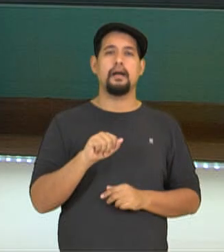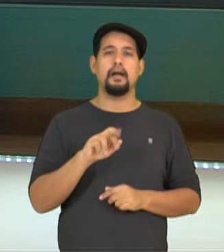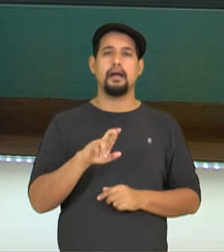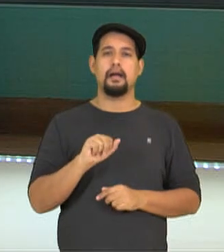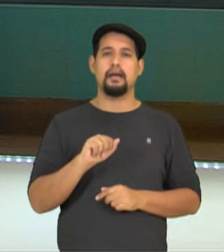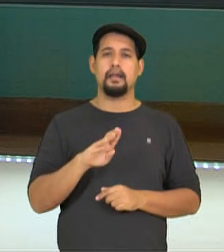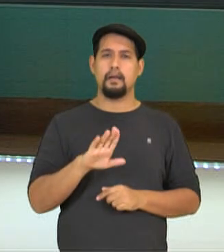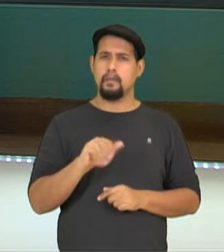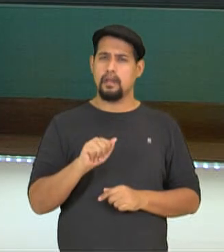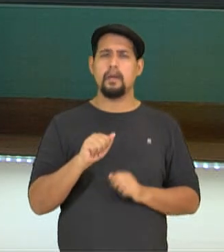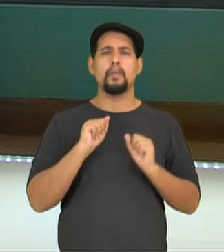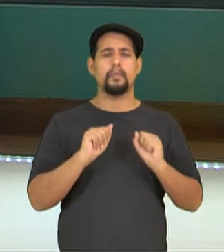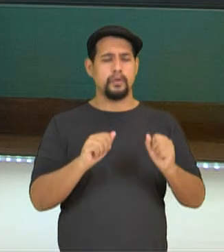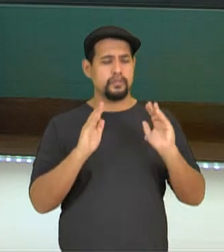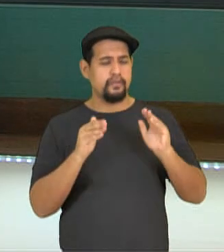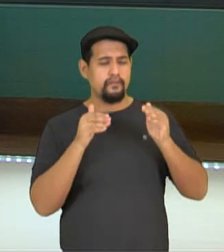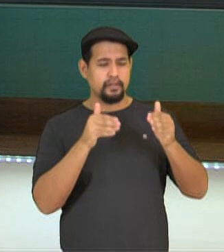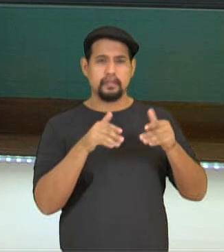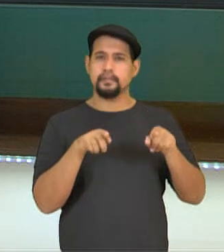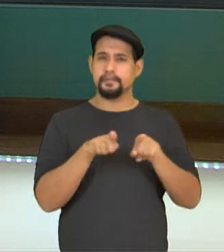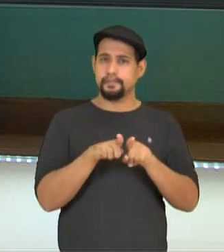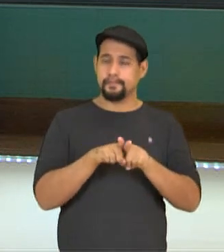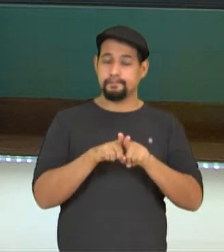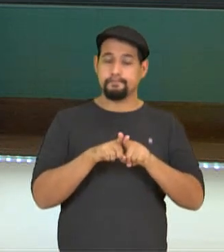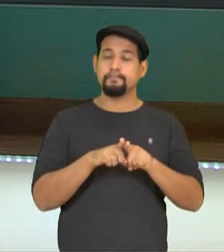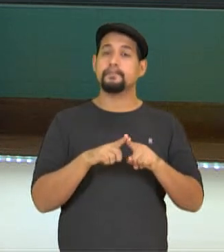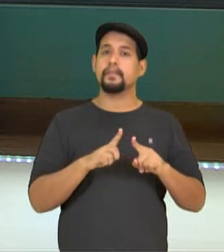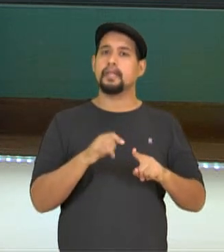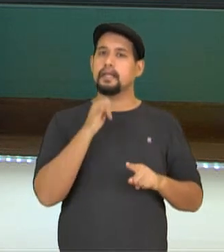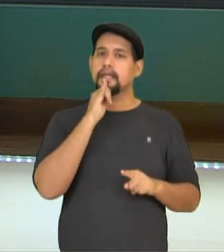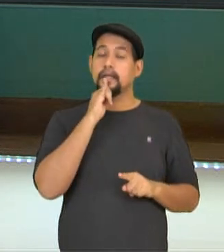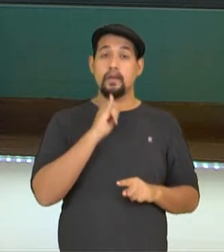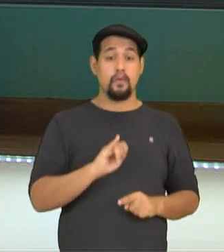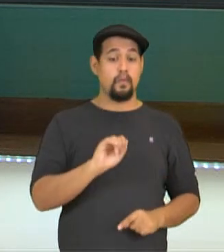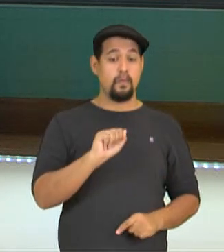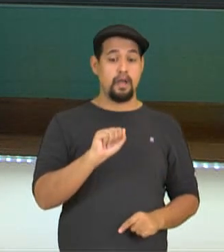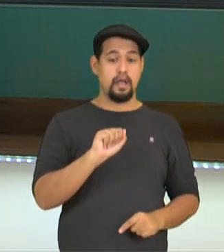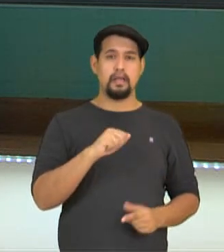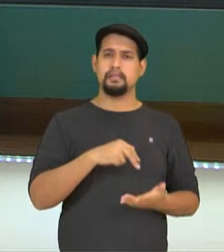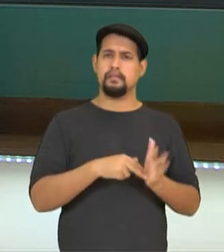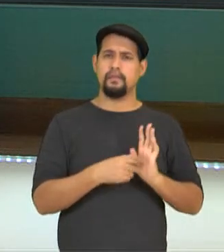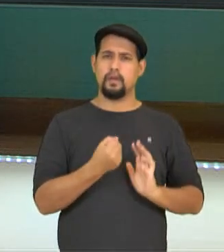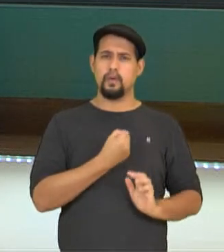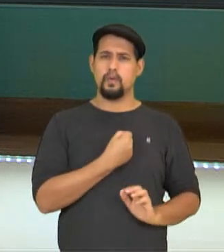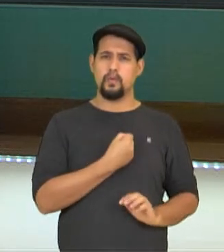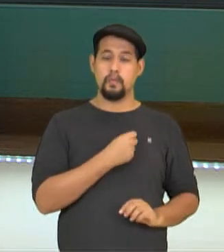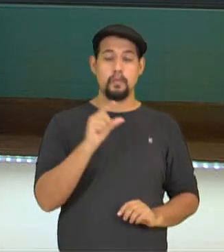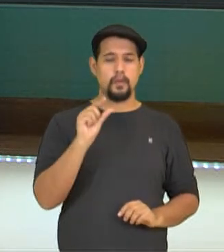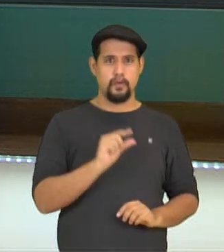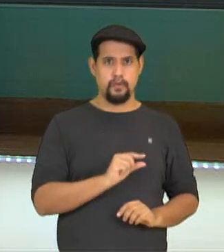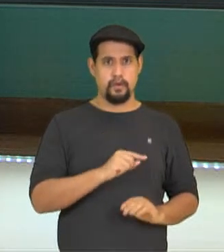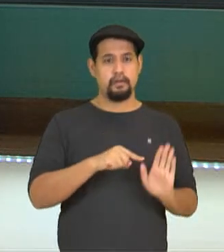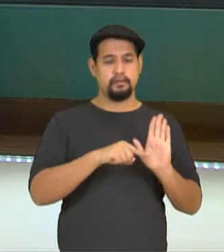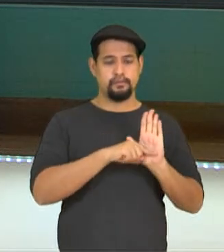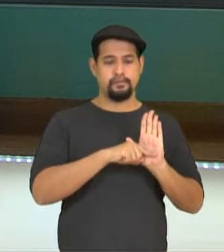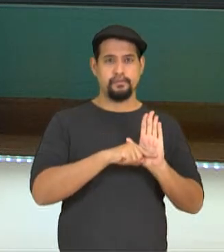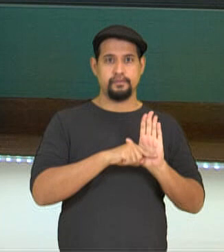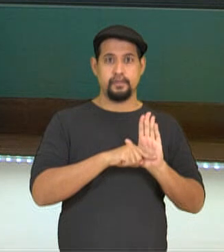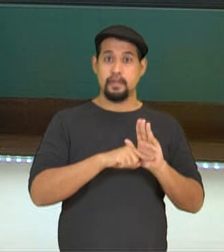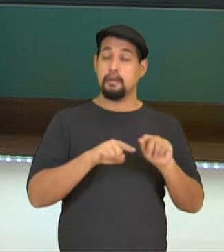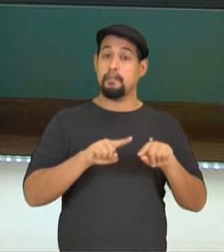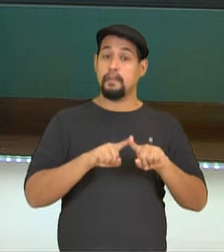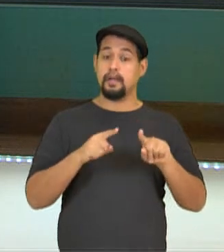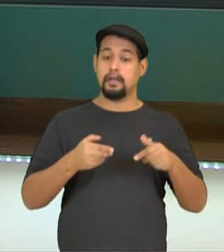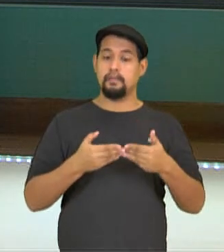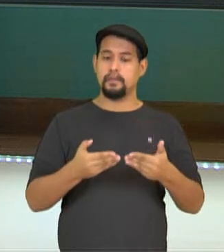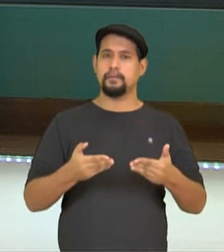ter a concavidade voltada para baixo, no caso do coeficiente a ser um número menor do que zero, né? Negativo. E a